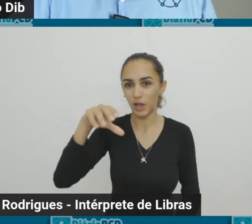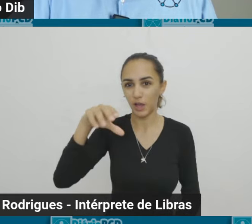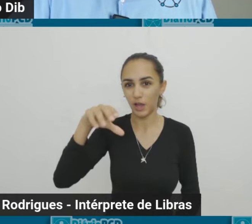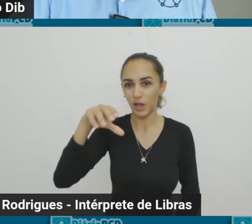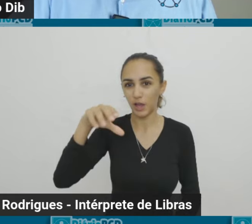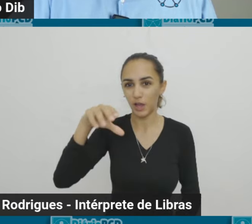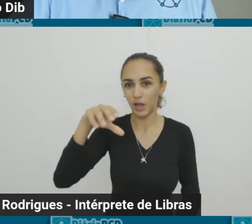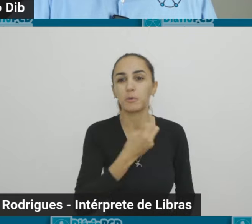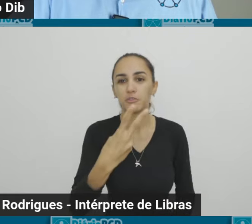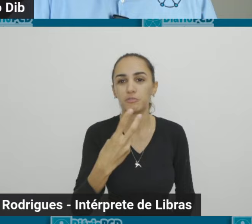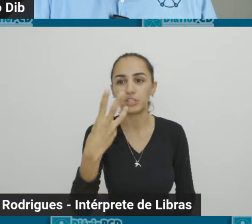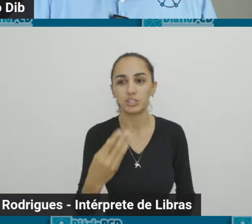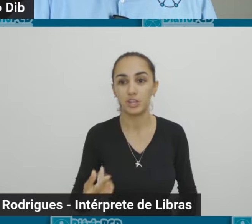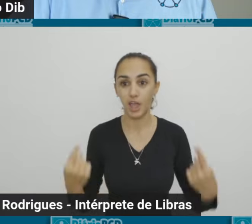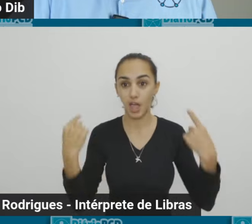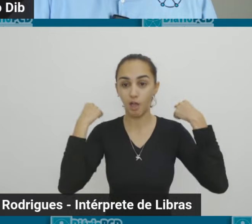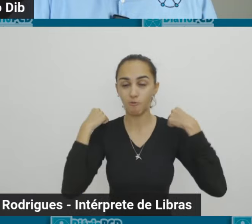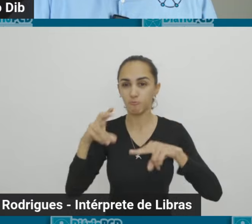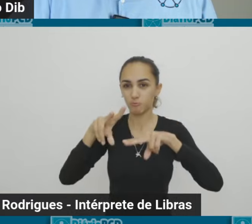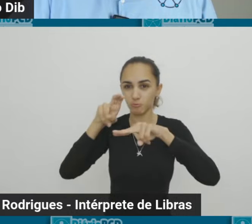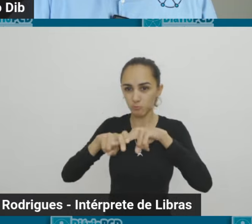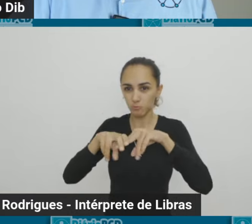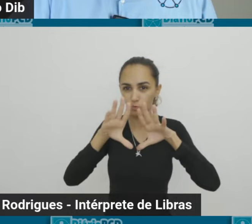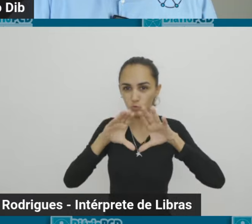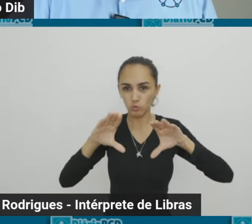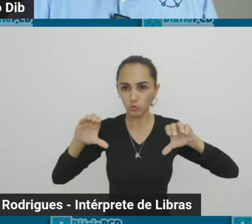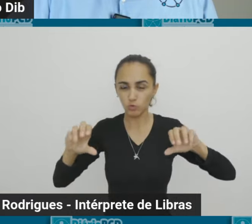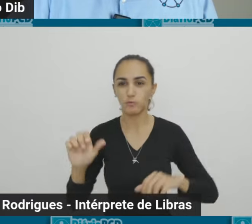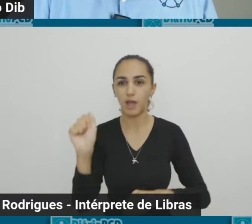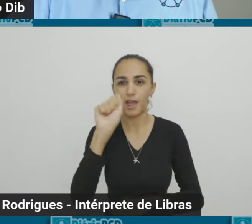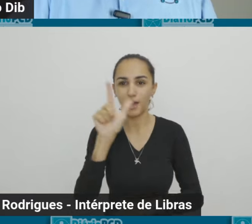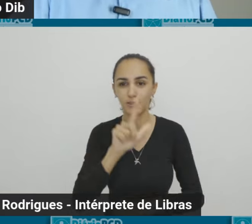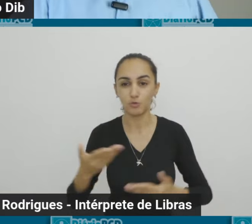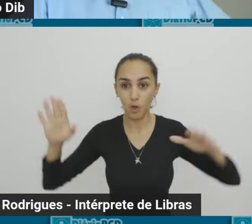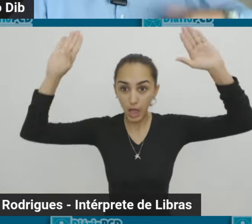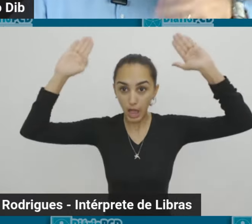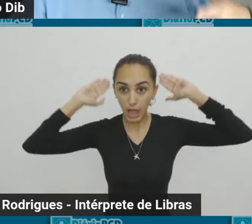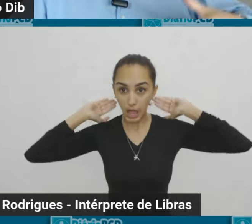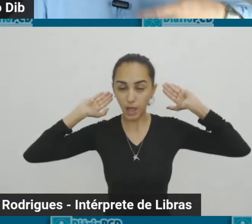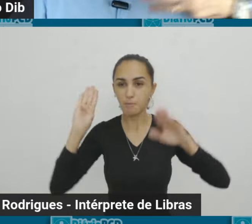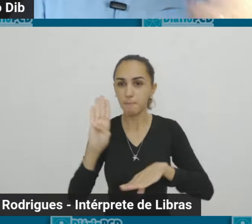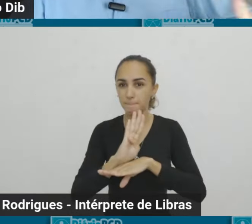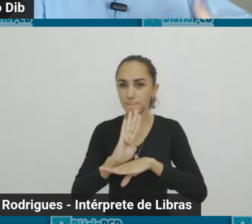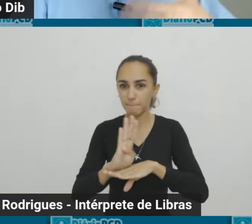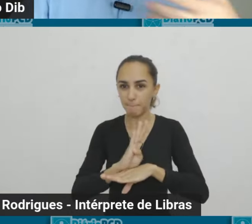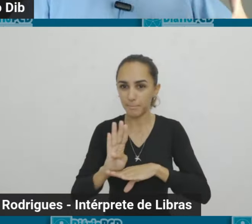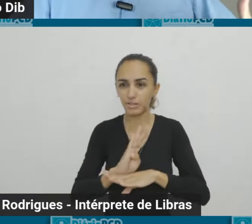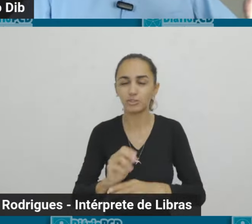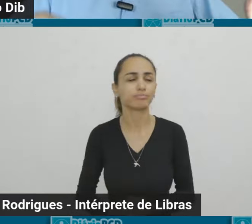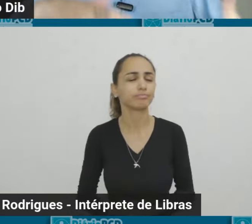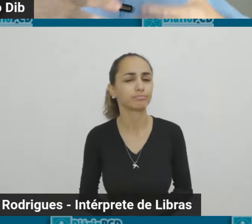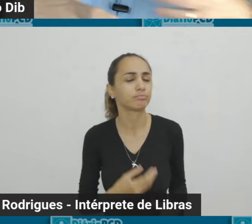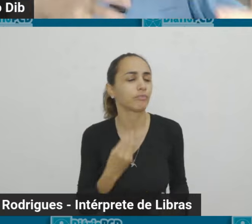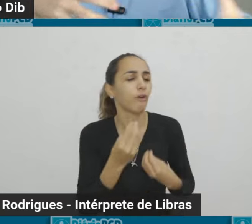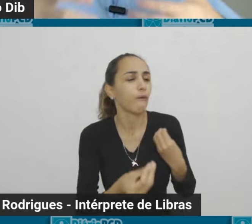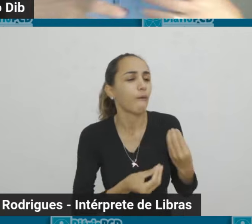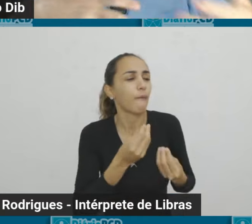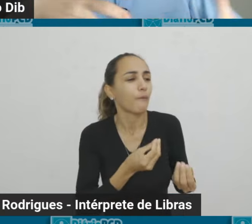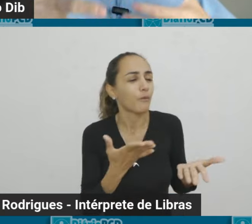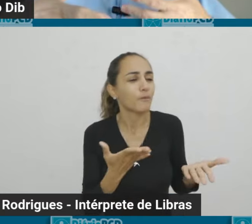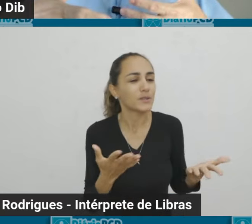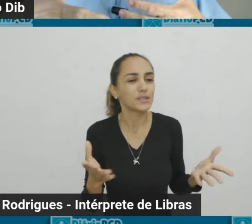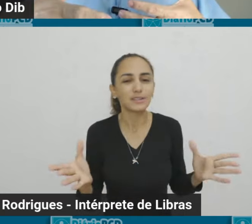um sofá azul e uma parede bege. Doutora Nancy, como é que acabou acontecendo essa